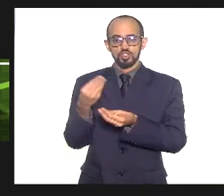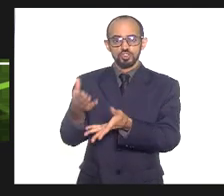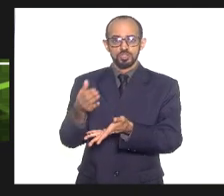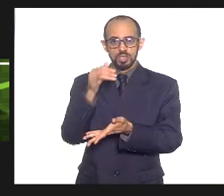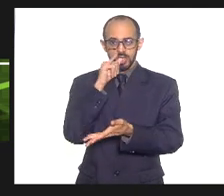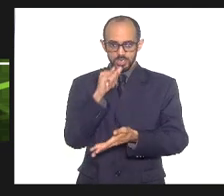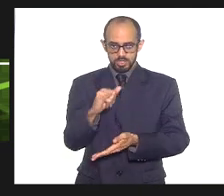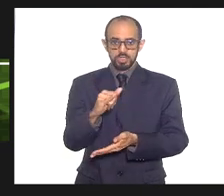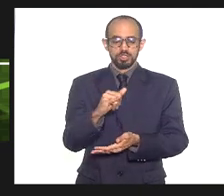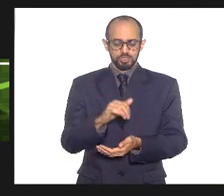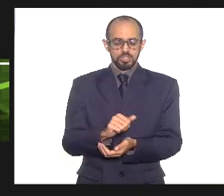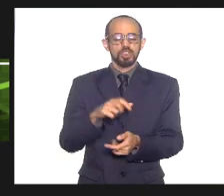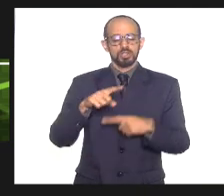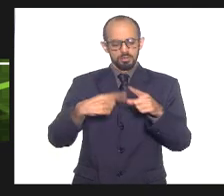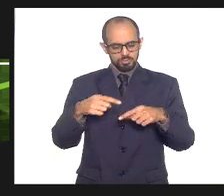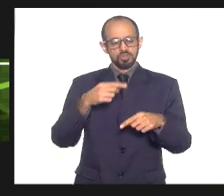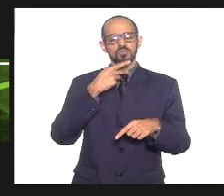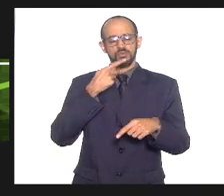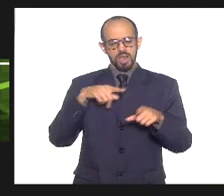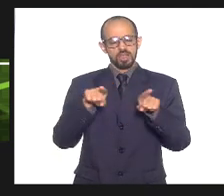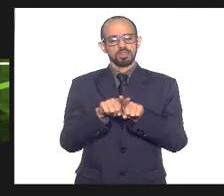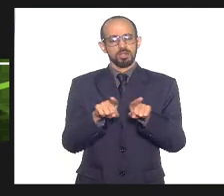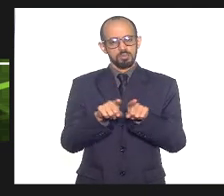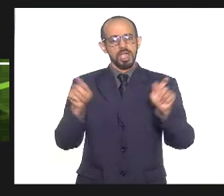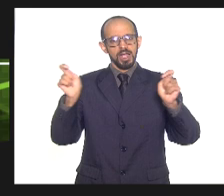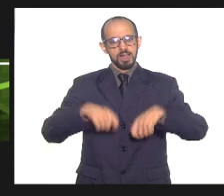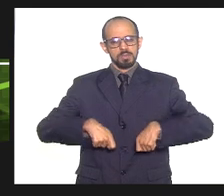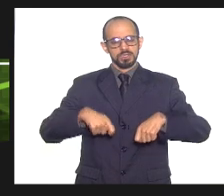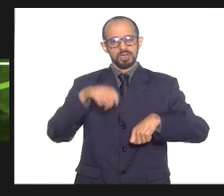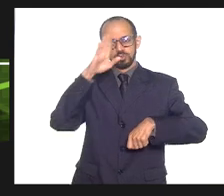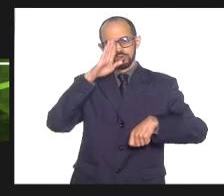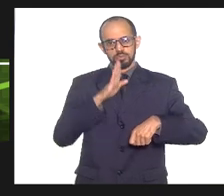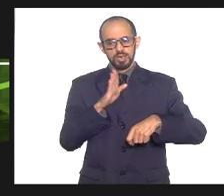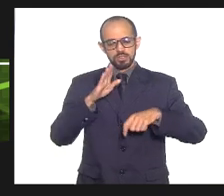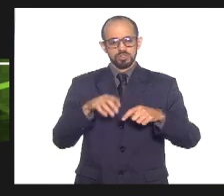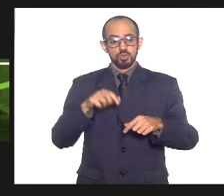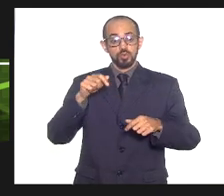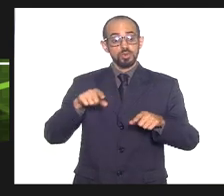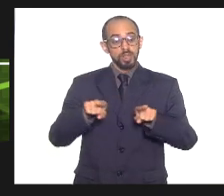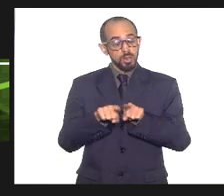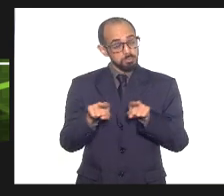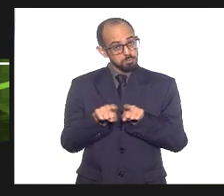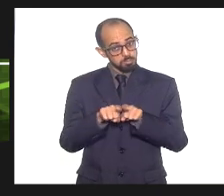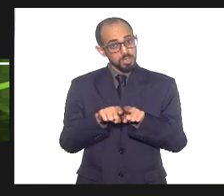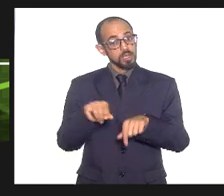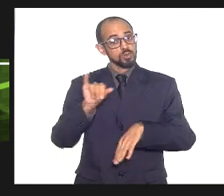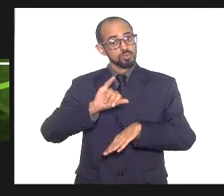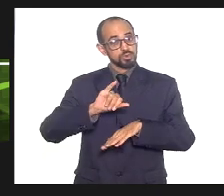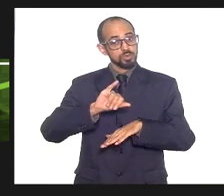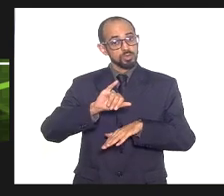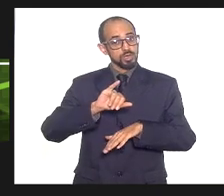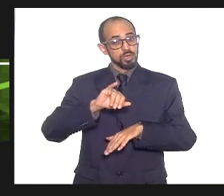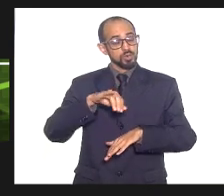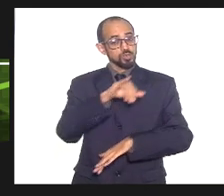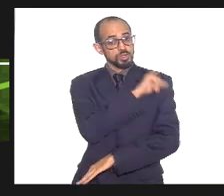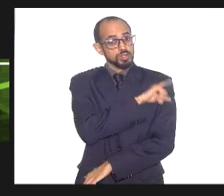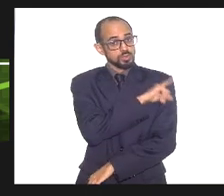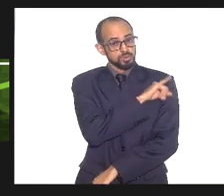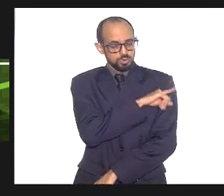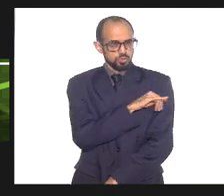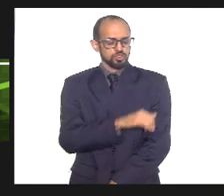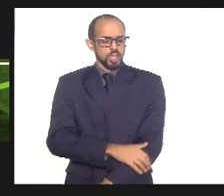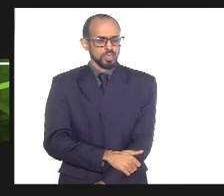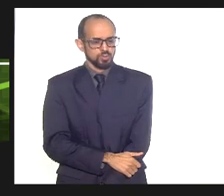pouco disso também mais adiante, sobre o potencial que o Brasil, inclusive o estado do Rio de Janeiro, possui nessa área. Próximo